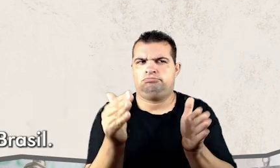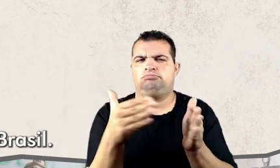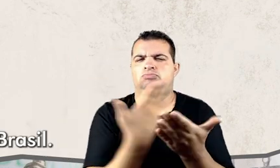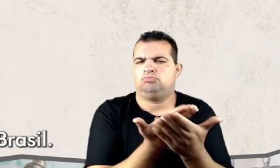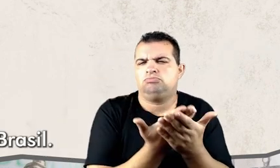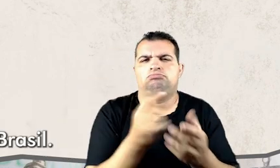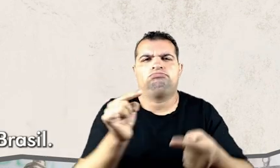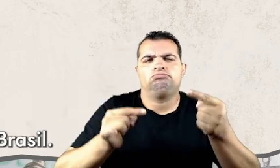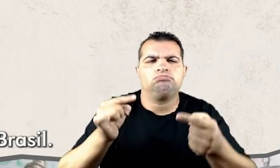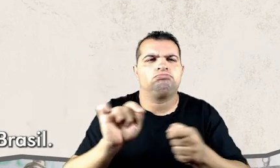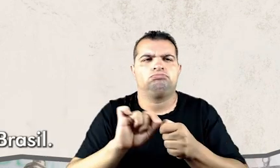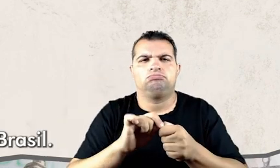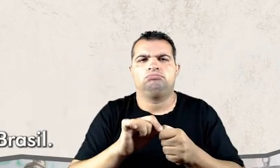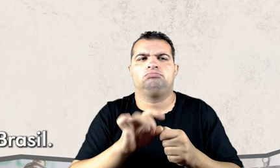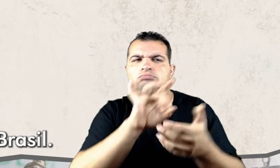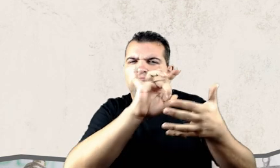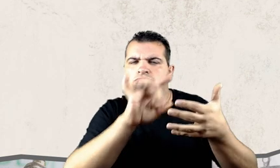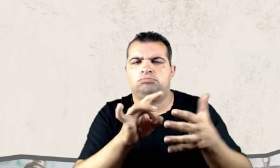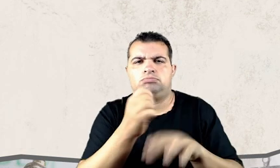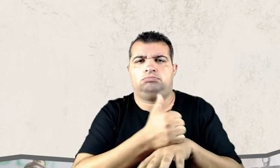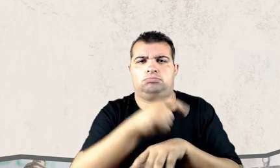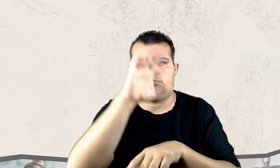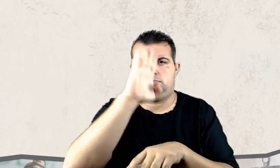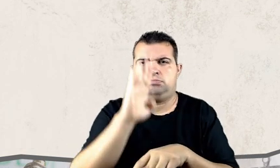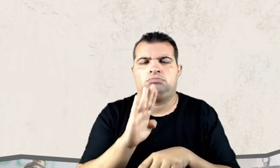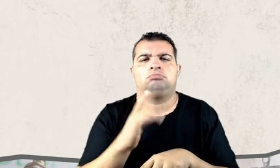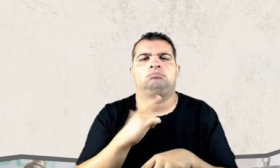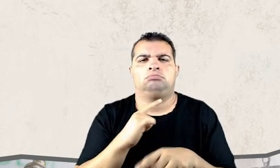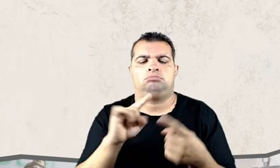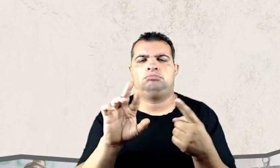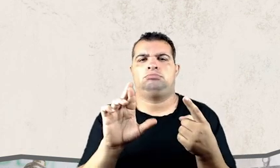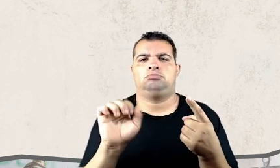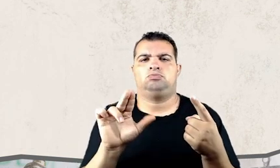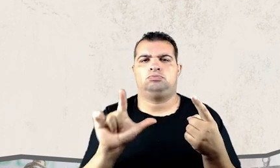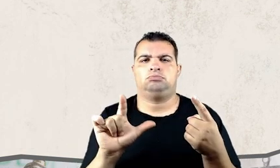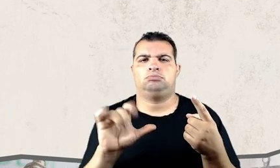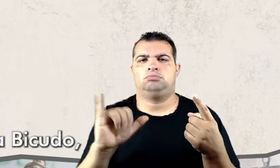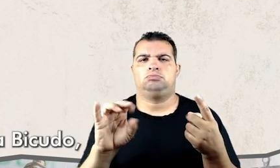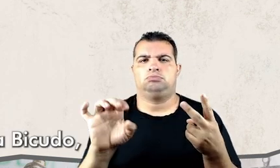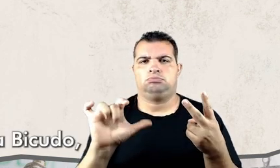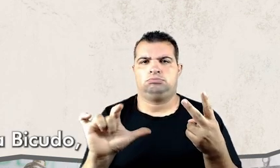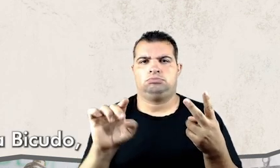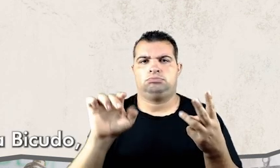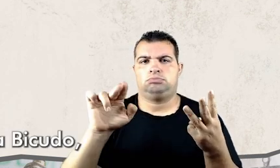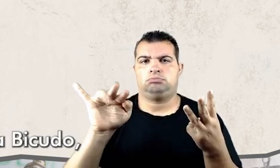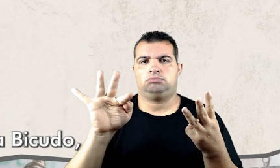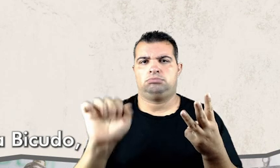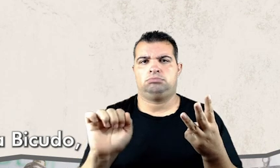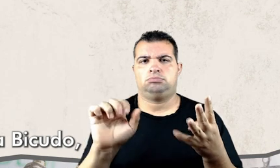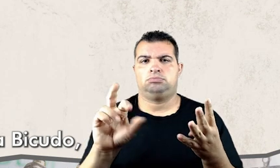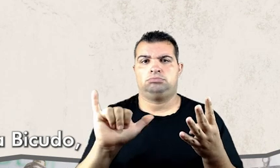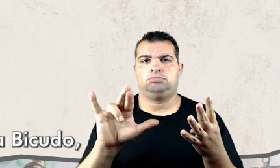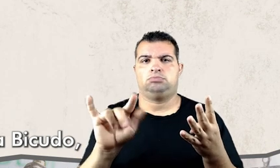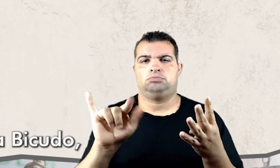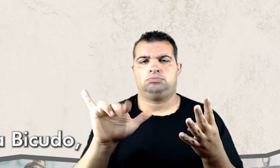estudos e debates para caracterizar a profissão no Brasil. Essa comissão é formada por Raul de Moraes, Joel Martins Anitta